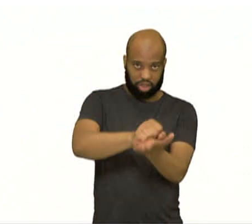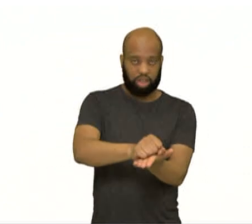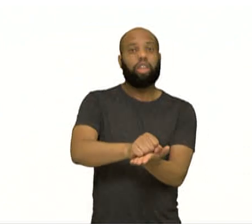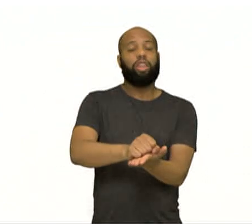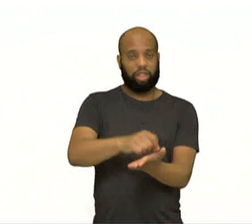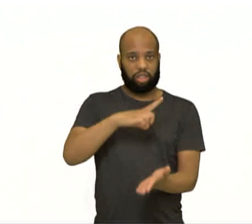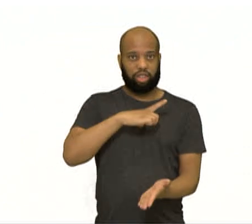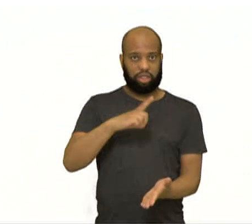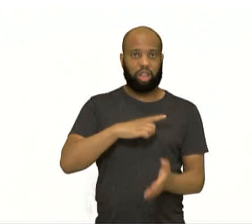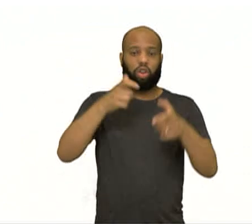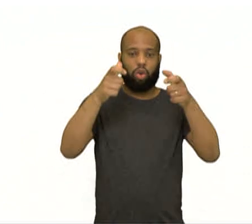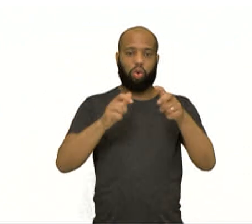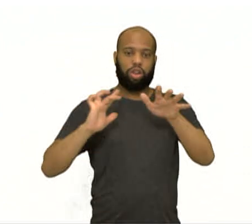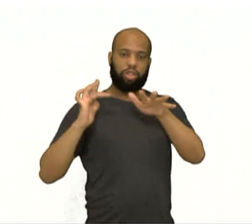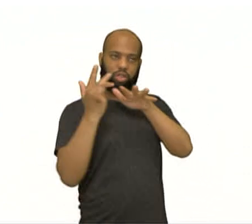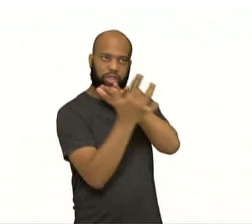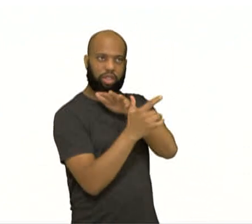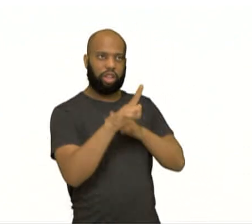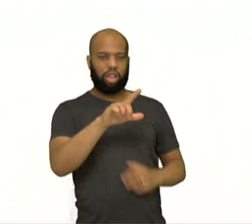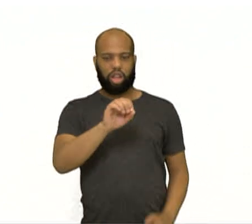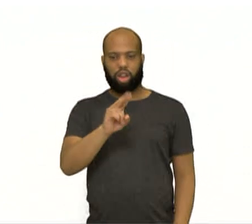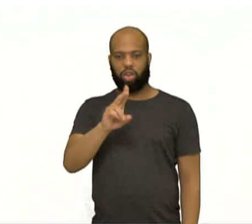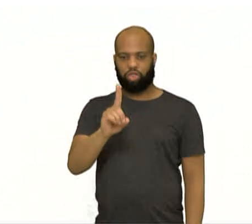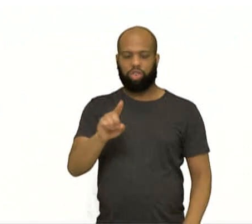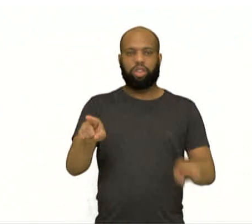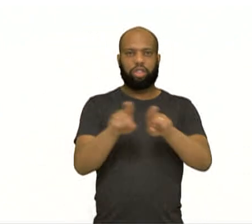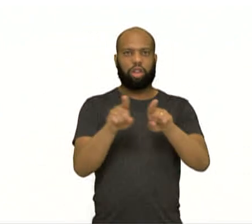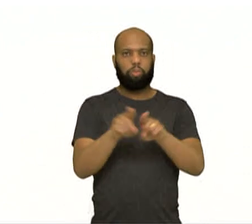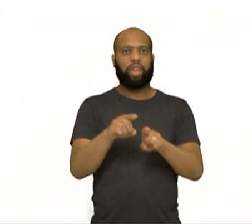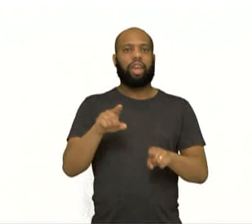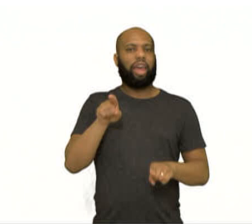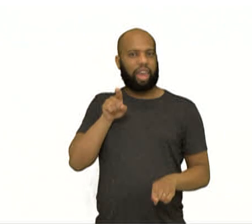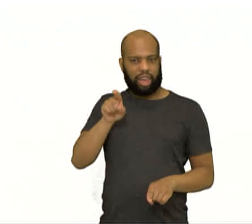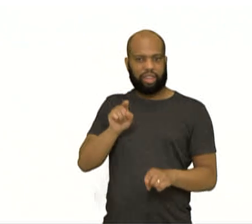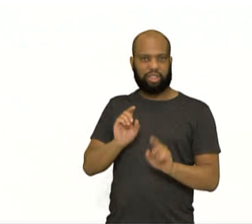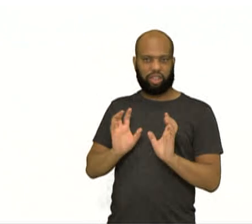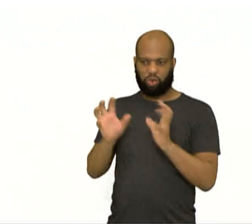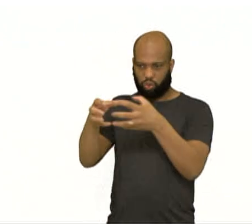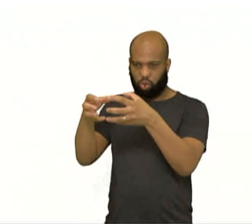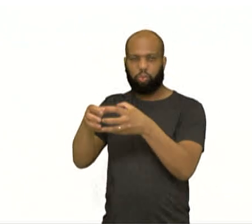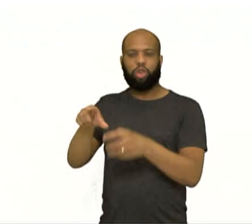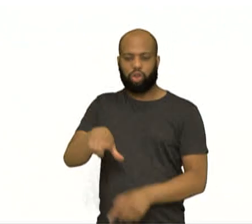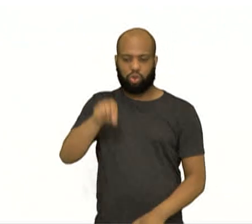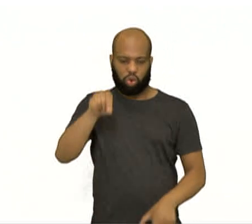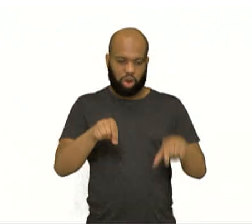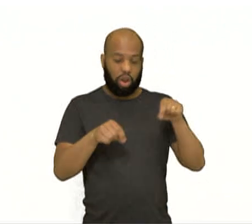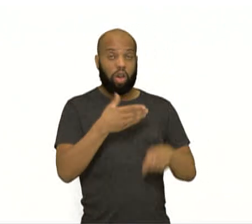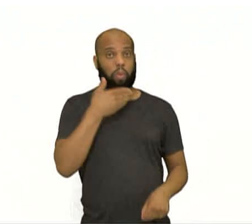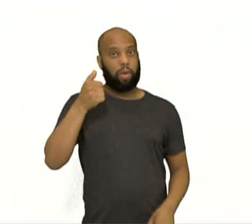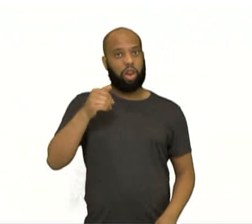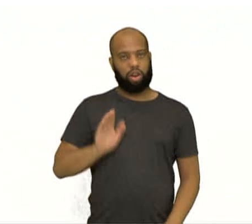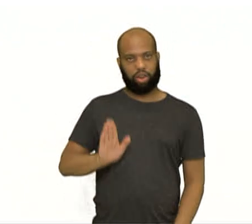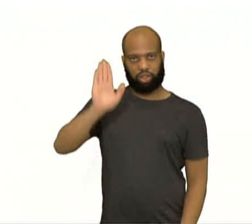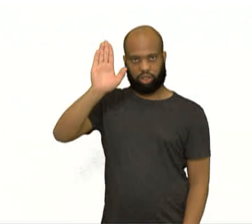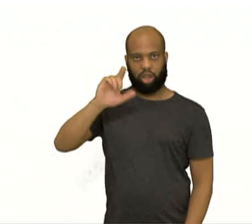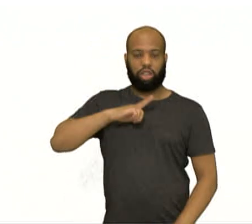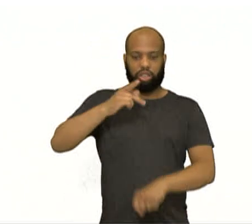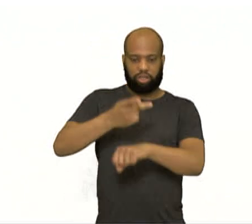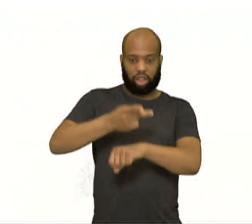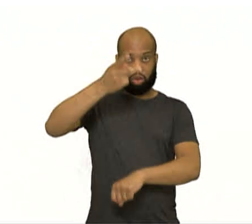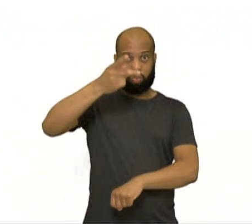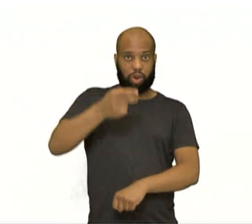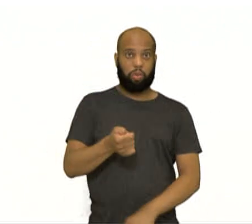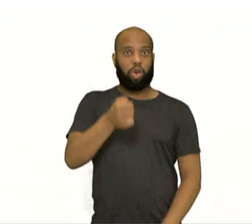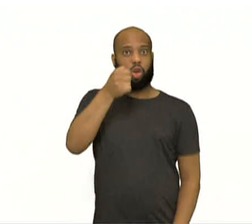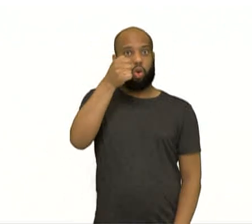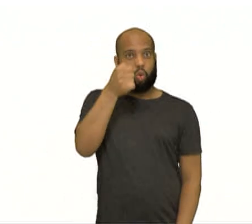inscreveram pelas redes sociais da Load e a organização escolheu os melhores candidatos. Os prêmios do Projeto Gênesis quase chegam